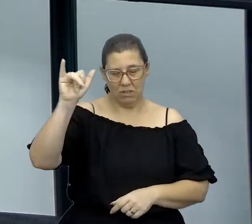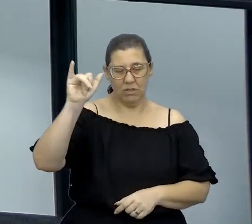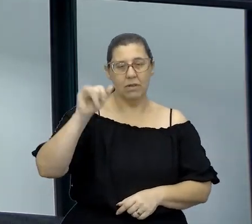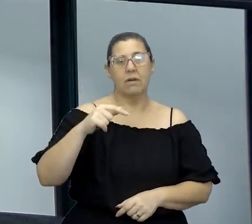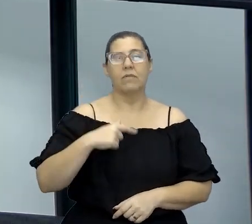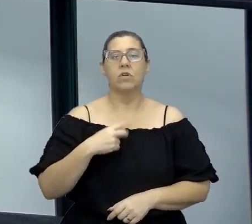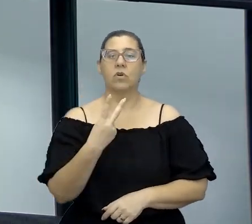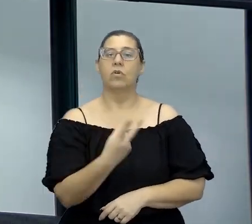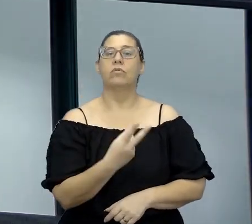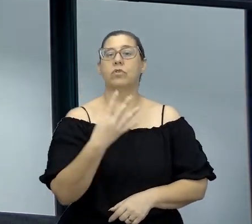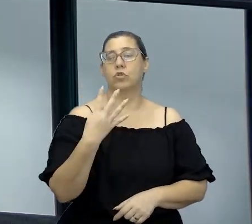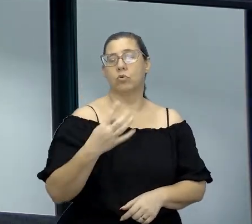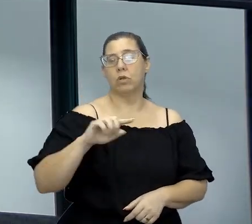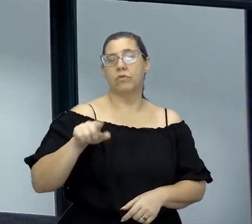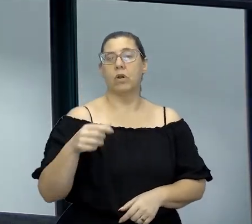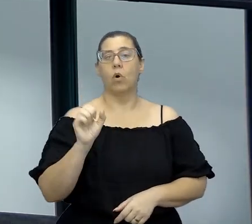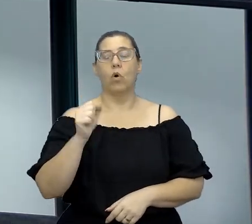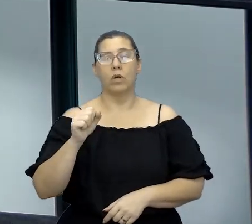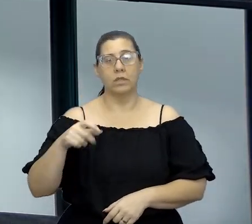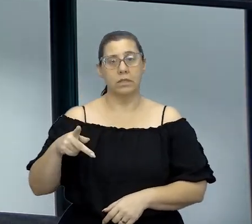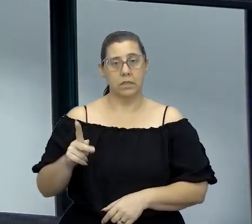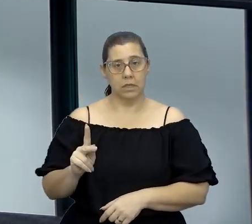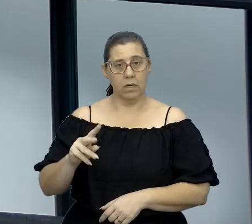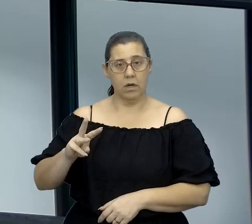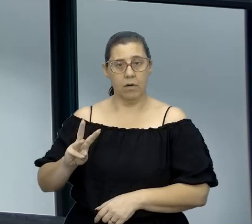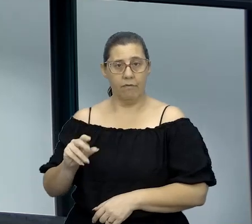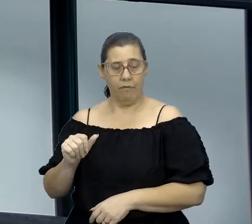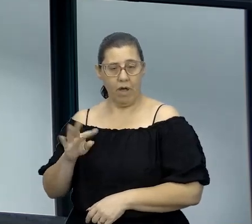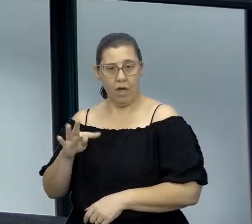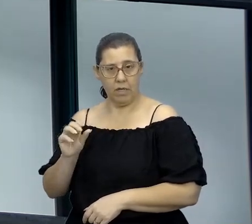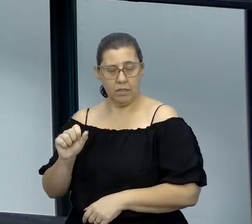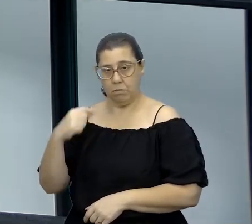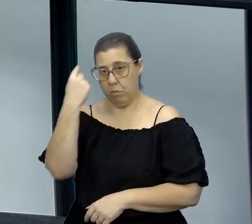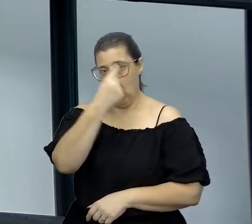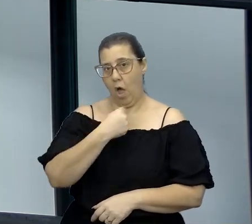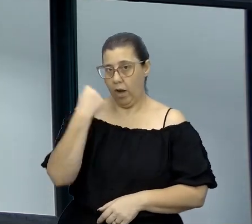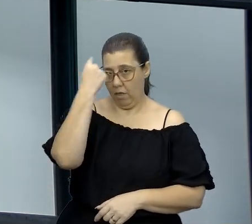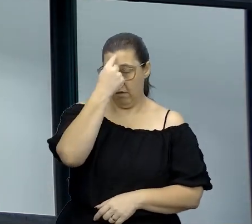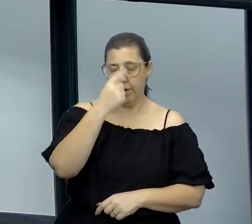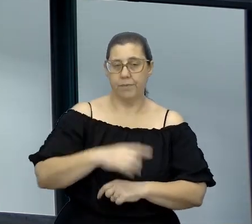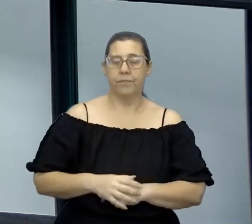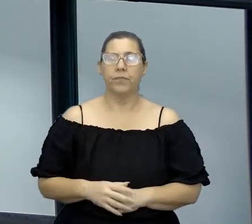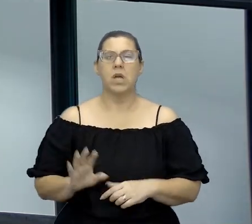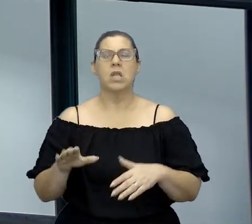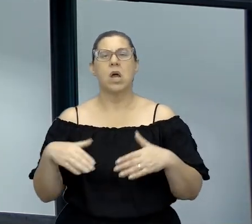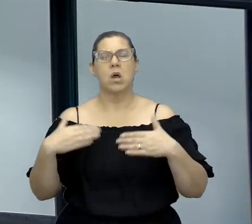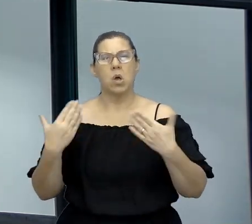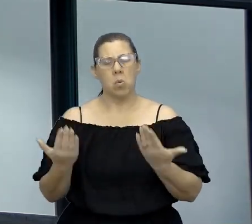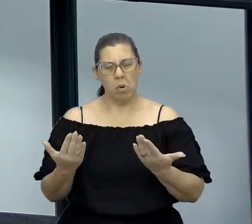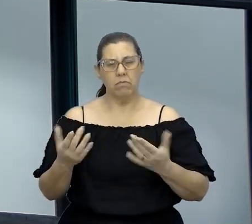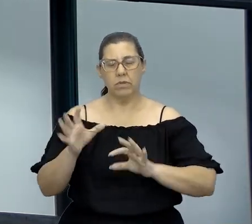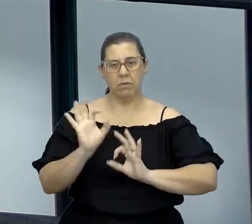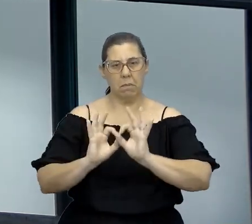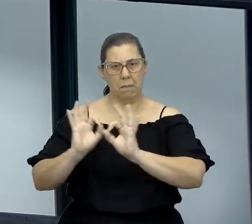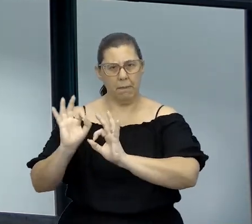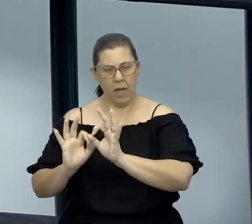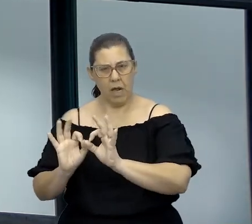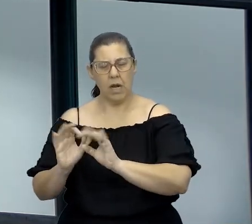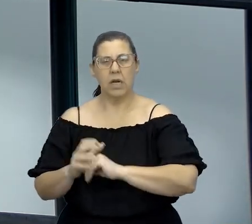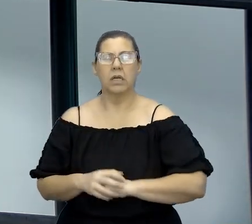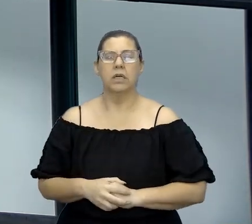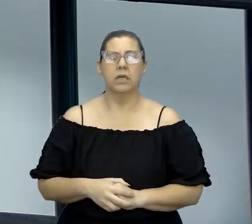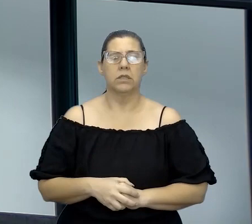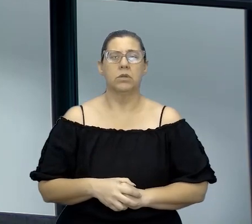eletricidade foi de 24,8 kWh. Né? Então, quando você estiver fazendo aí o